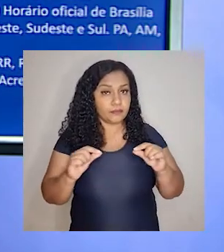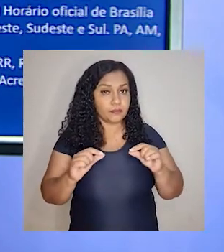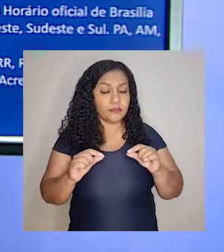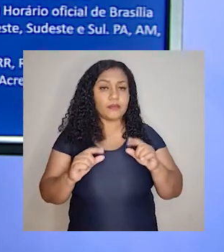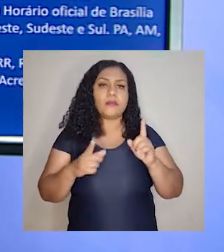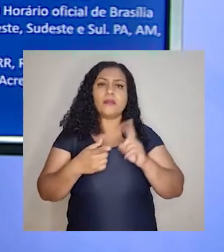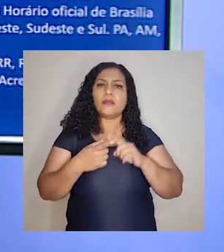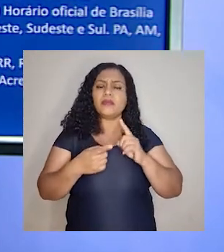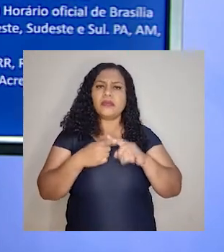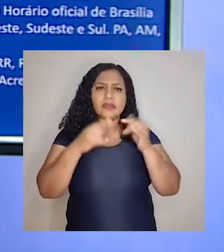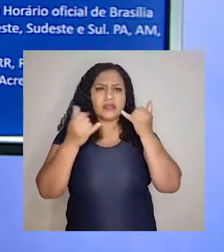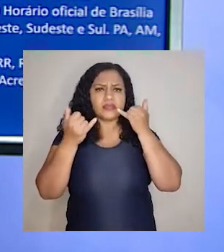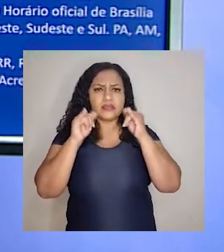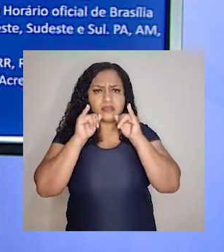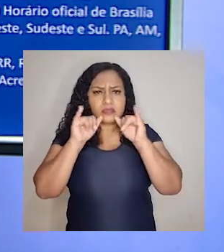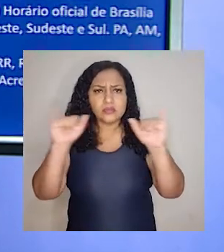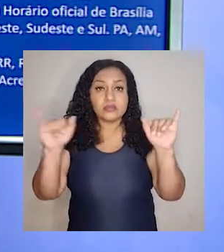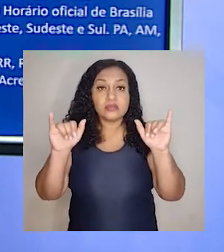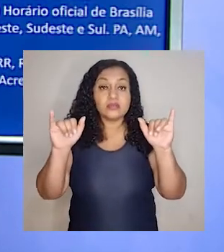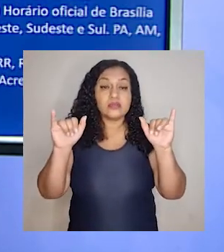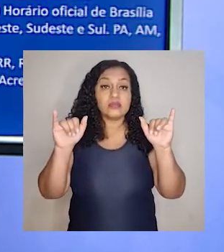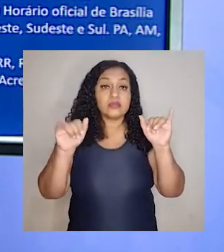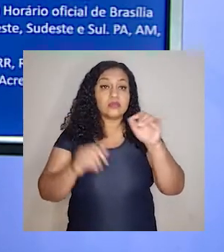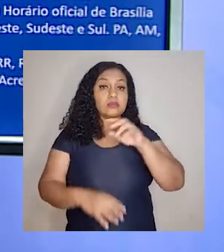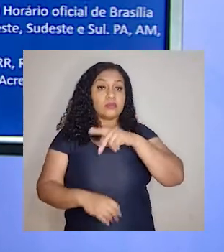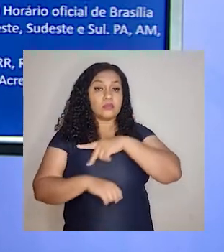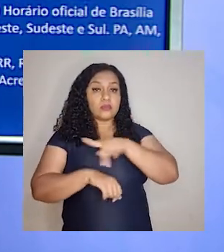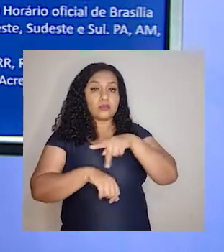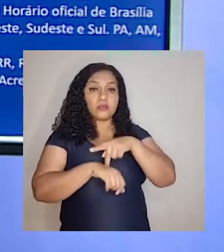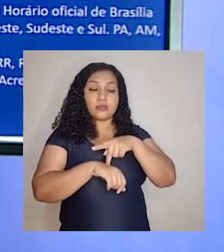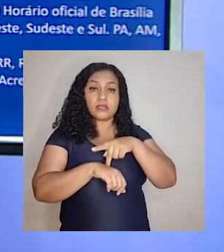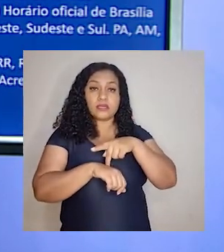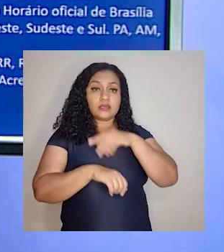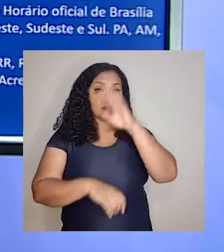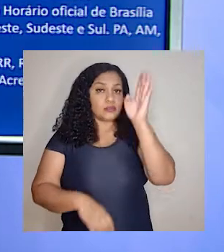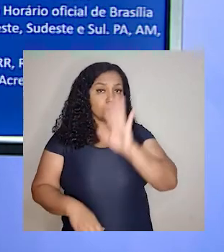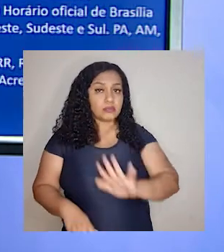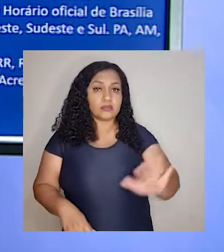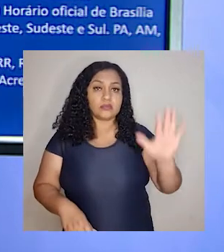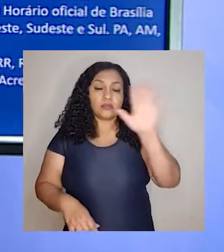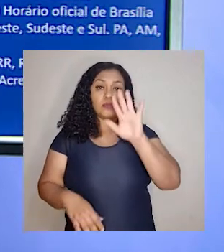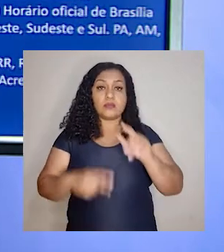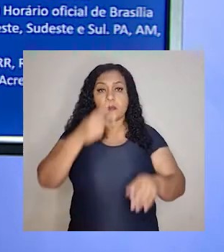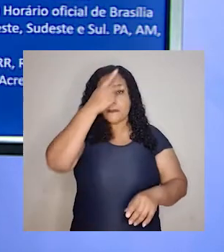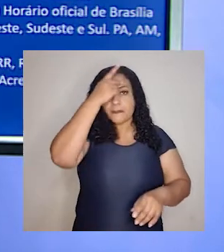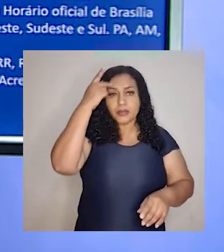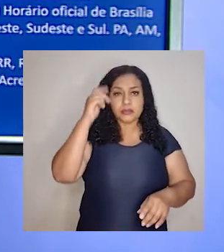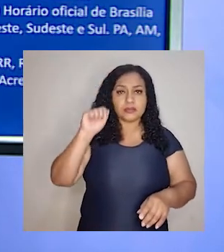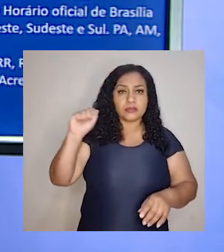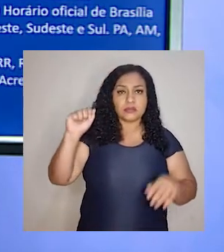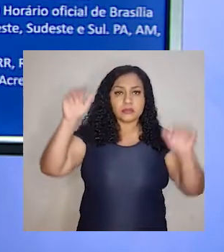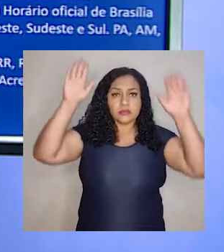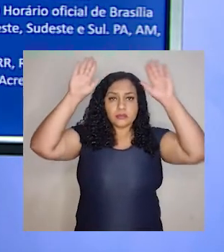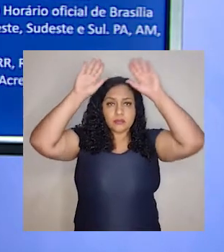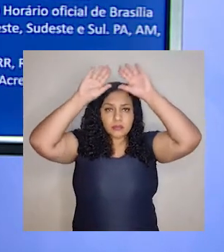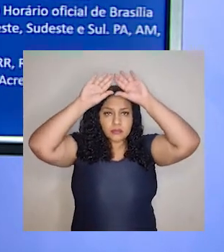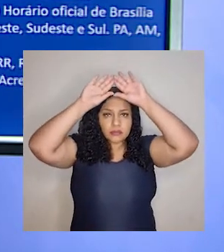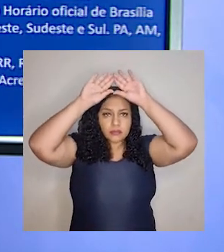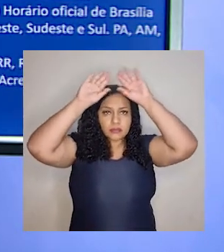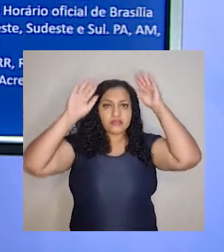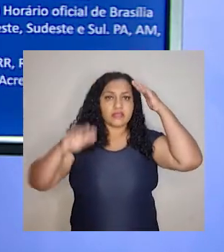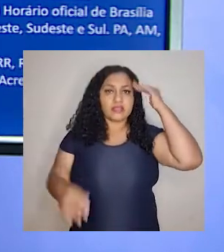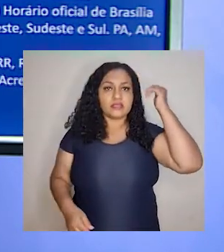porque essas notícias são difundidos no país todo então uma pessoa que tá lá em Rio Branco no Acre ela